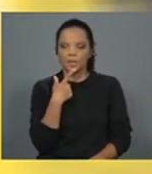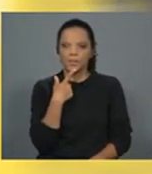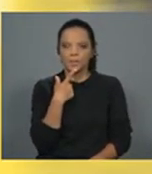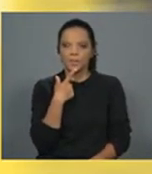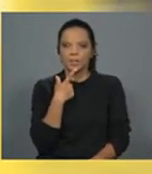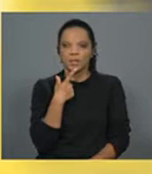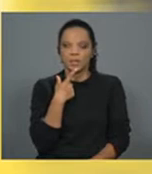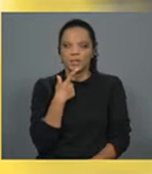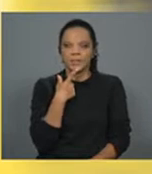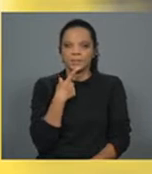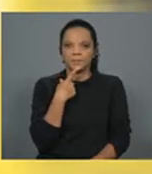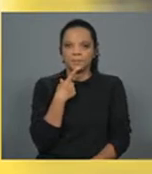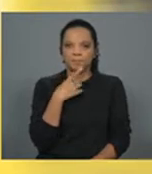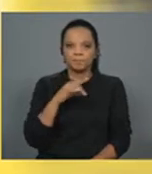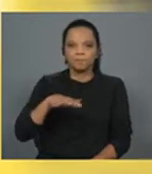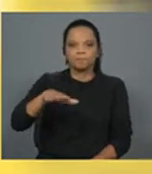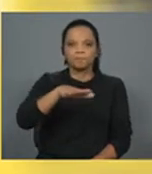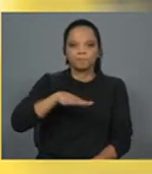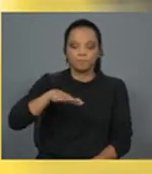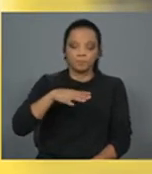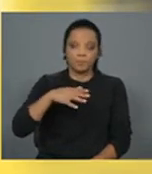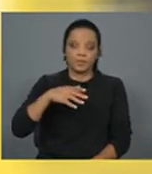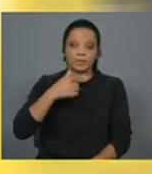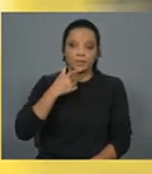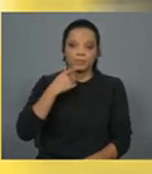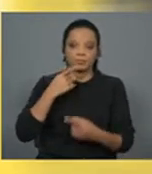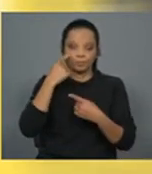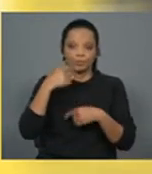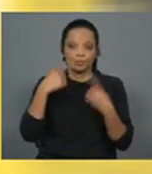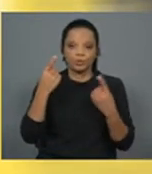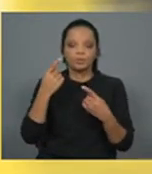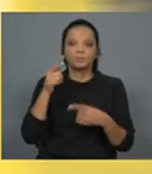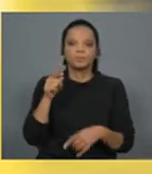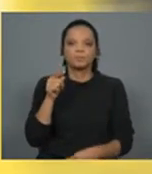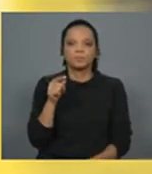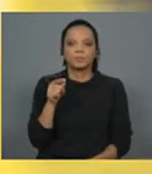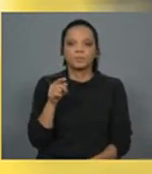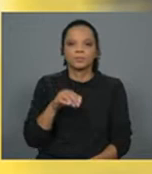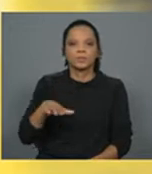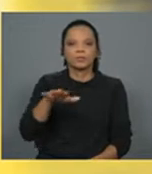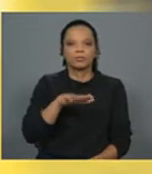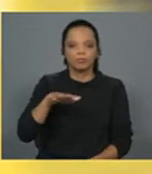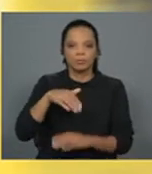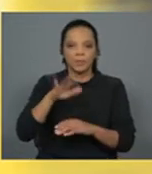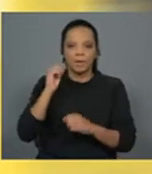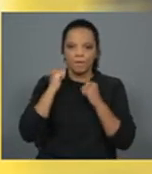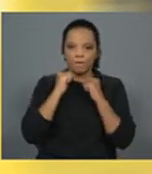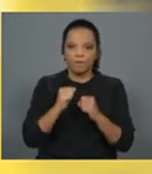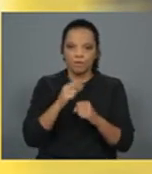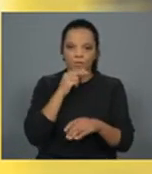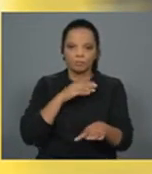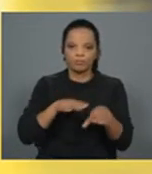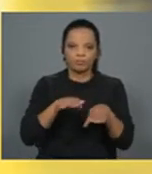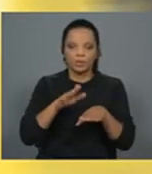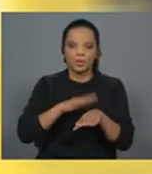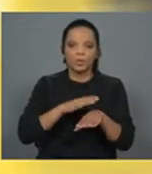de quais são os sítios onde, para já dá-nos uma ideia de quais foram os sítios que foram, sofreram maior intensidade sísmica devido